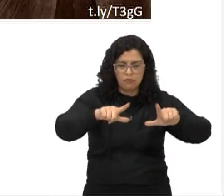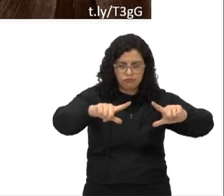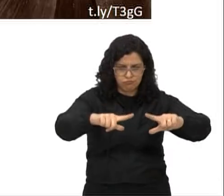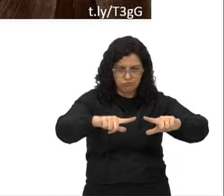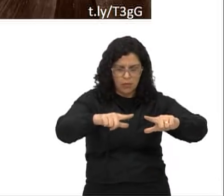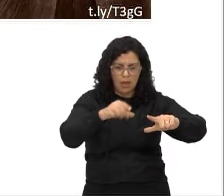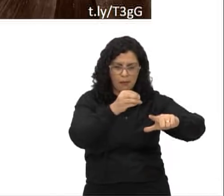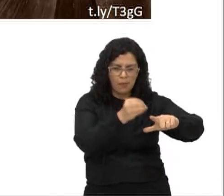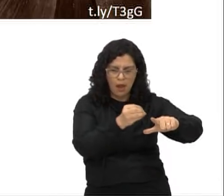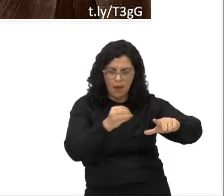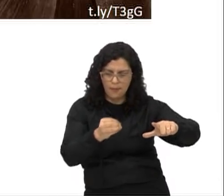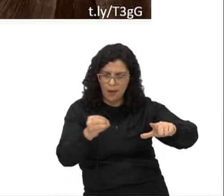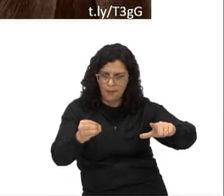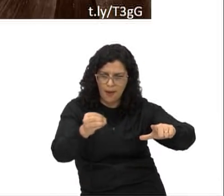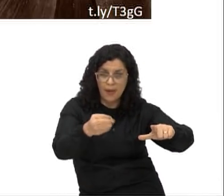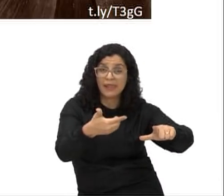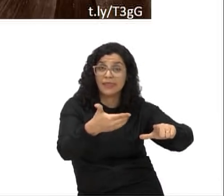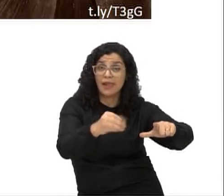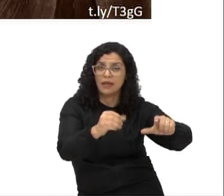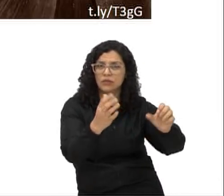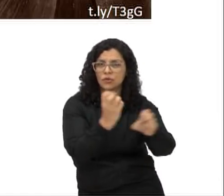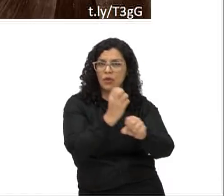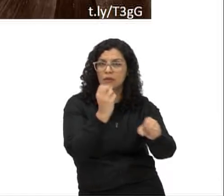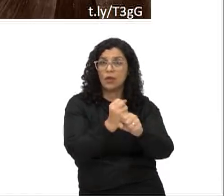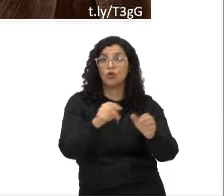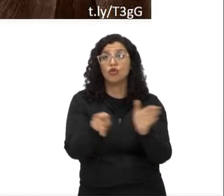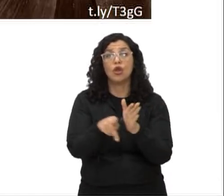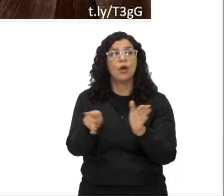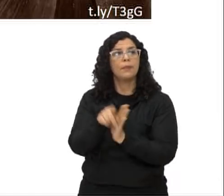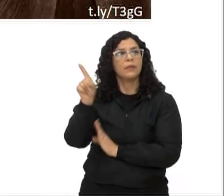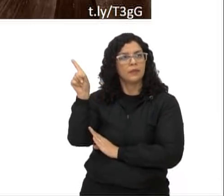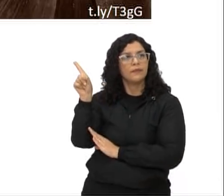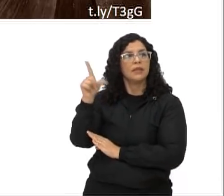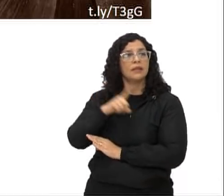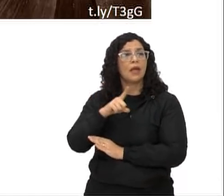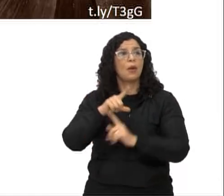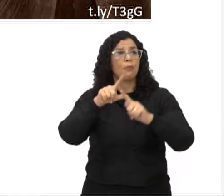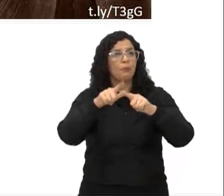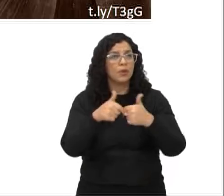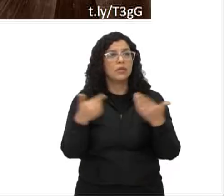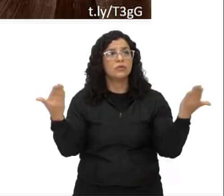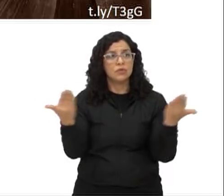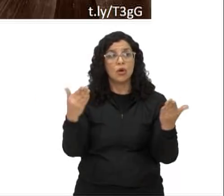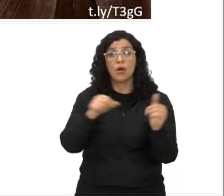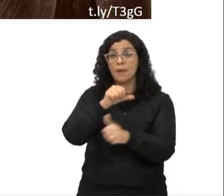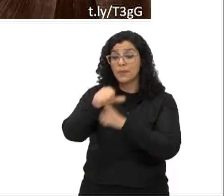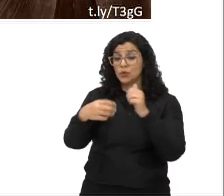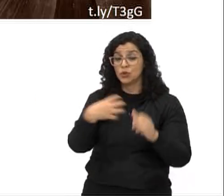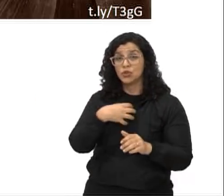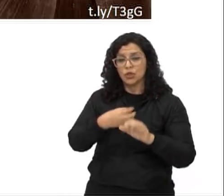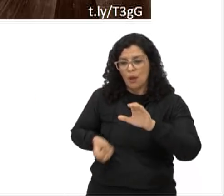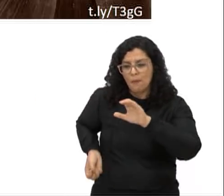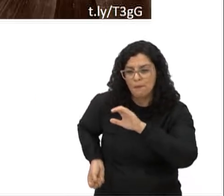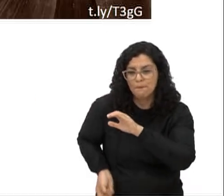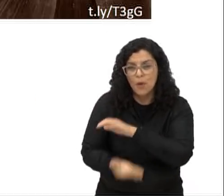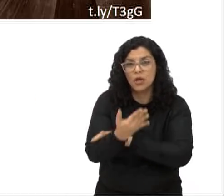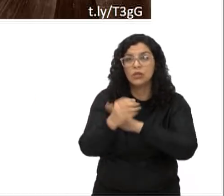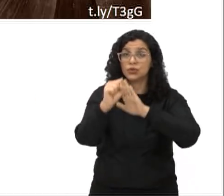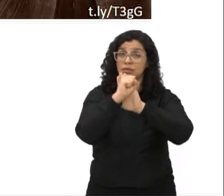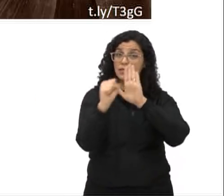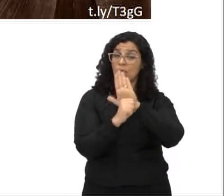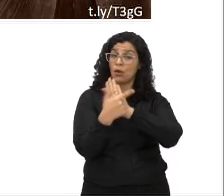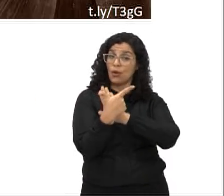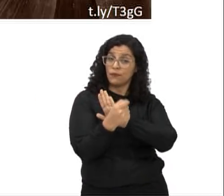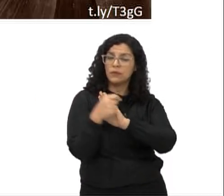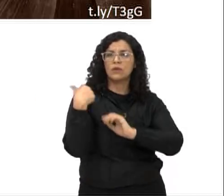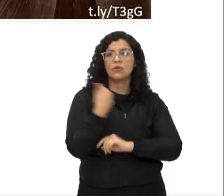e acrescentando mais um pino, sendo batizado como bowling. O jogo de boliche tomou um grande impulso no início do século XX,